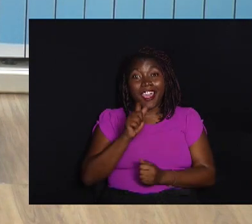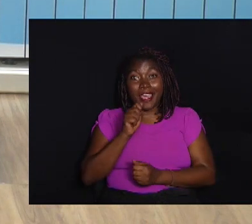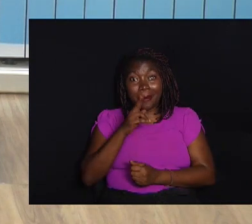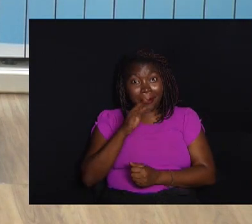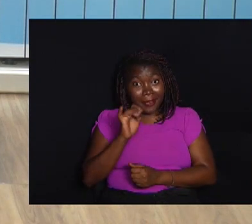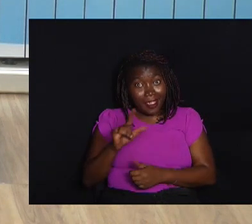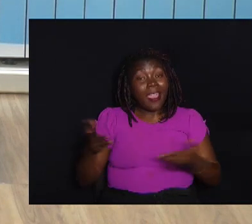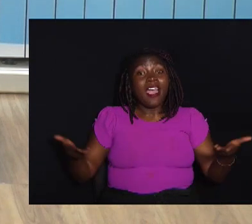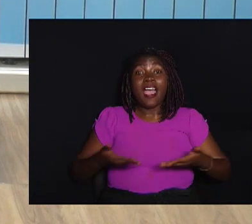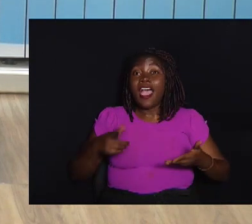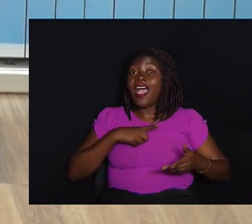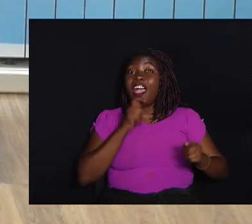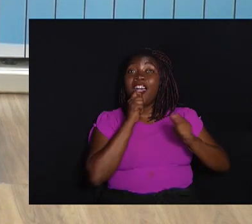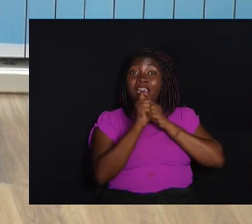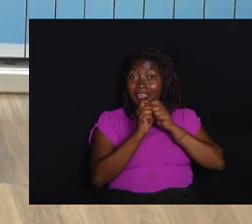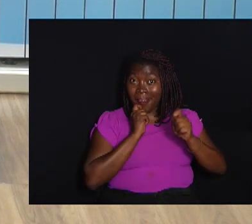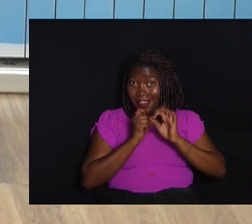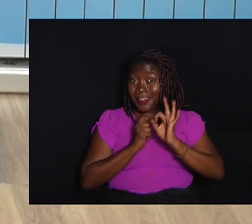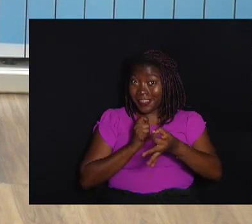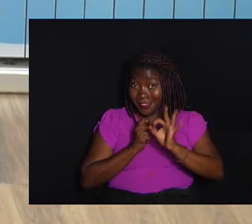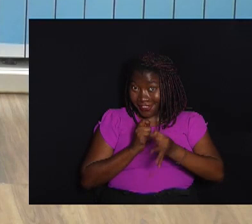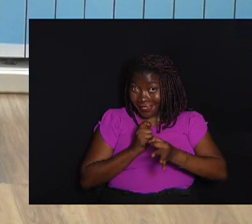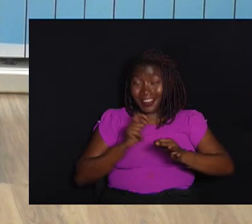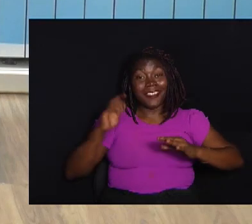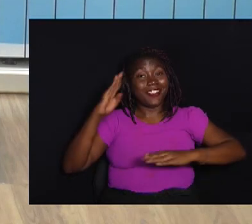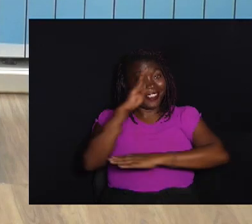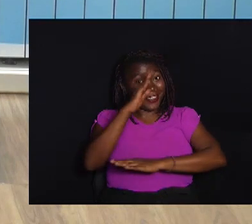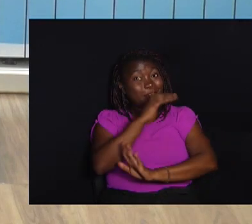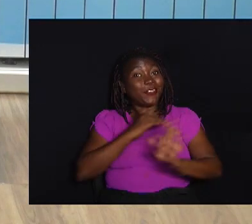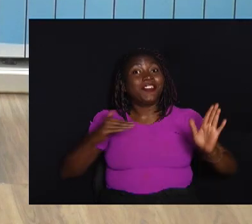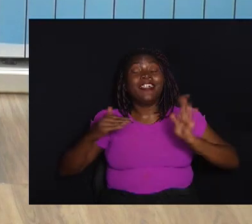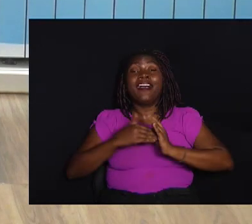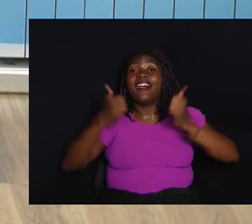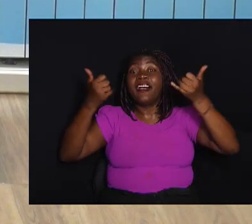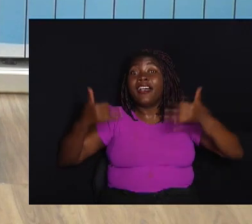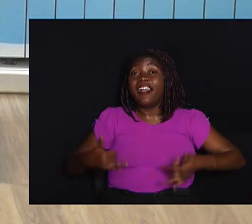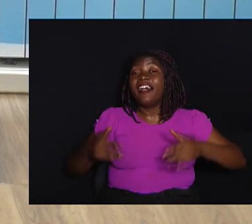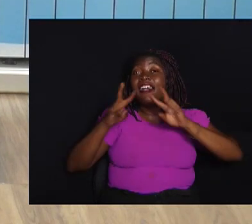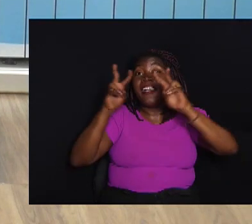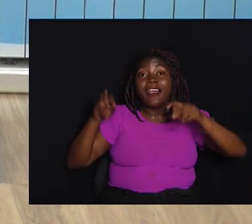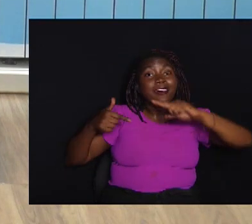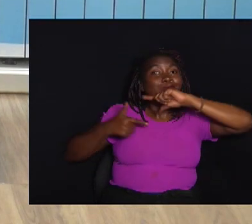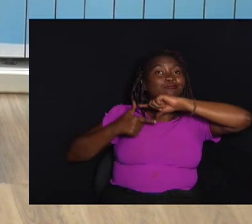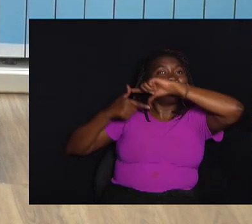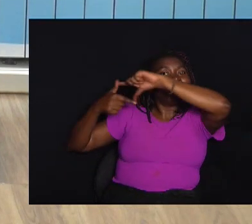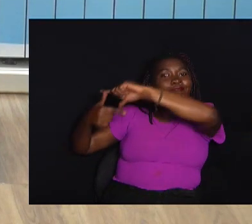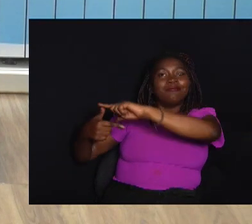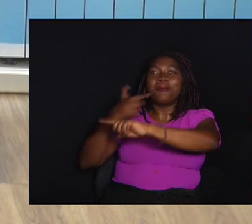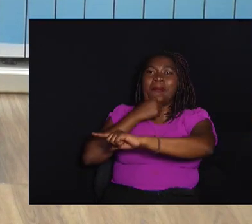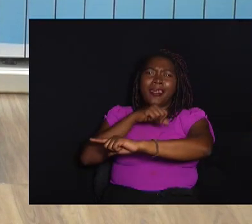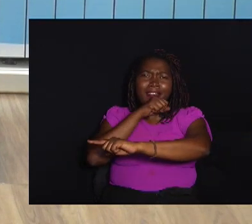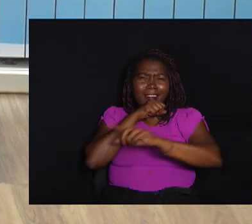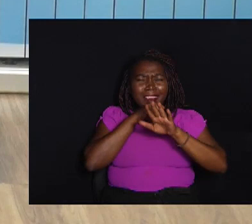temos a nossa entrevista, né, do Câmara Total, e nós vamos falar sobre alienação parental. Você sabe o que significa? Você já ouviu